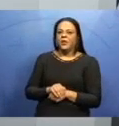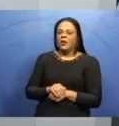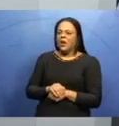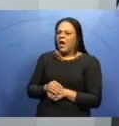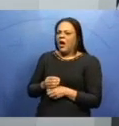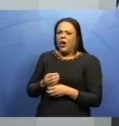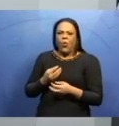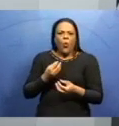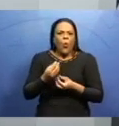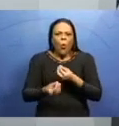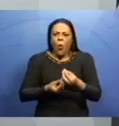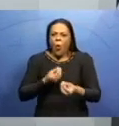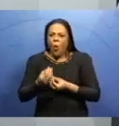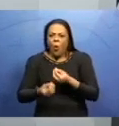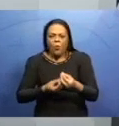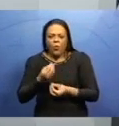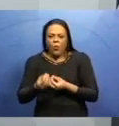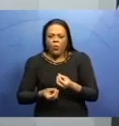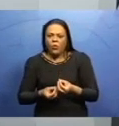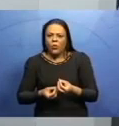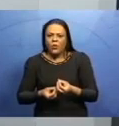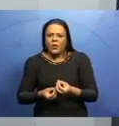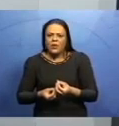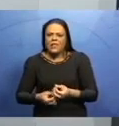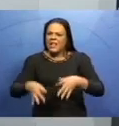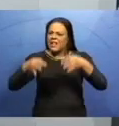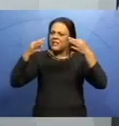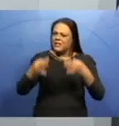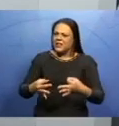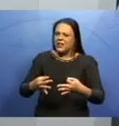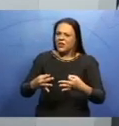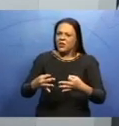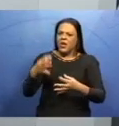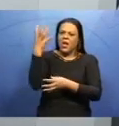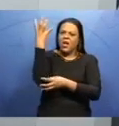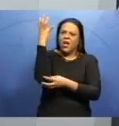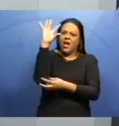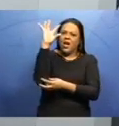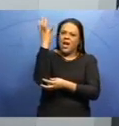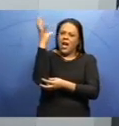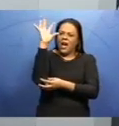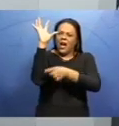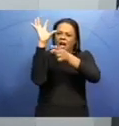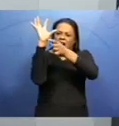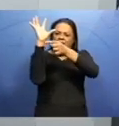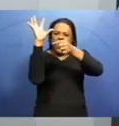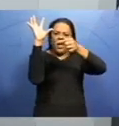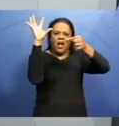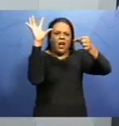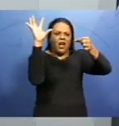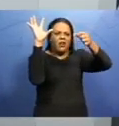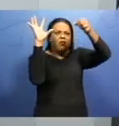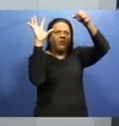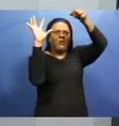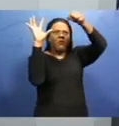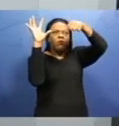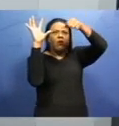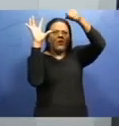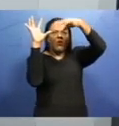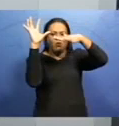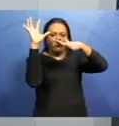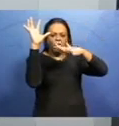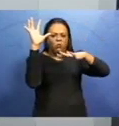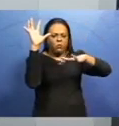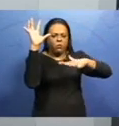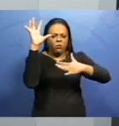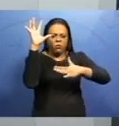Como assim? Está visto que só chove quando as folhas das árvores começam a deixar cair as gotas de